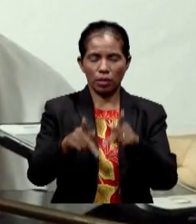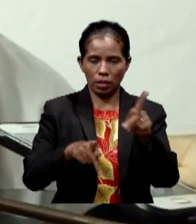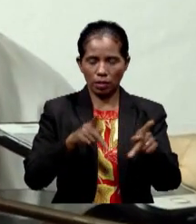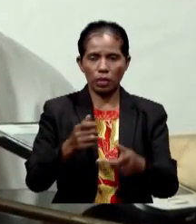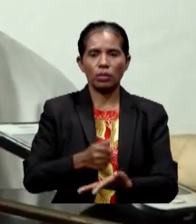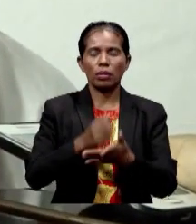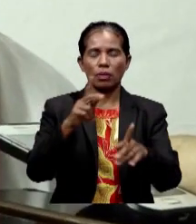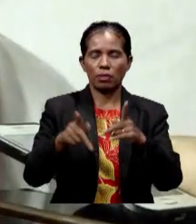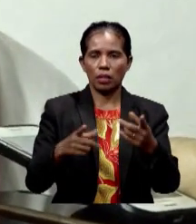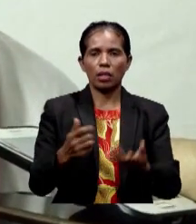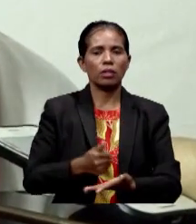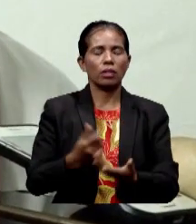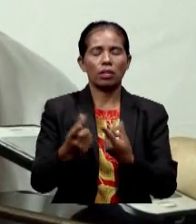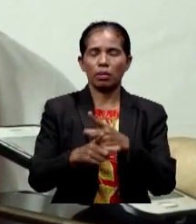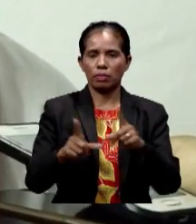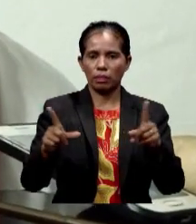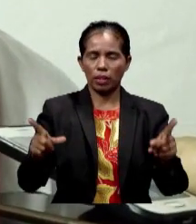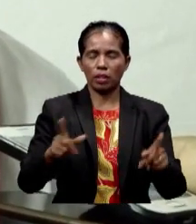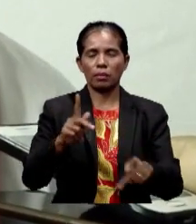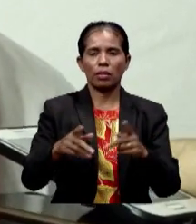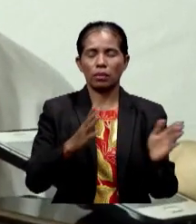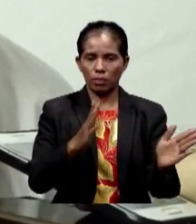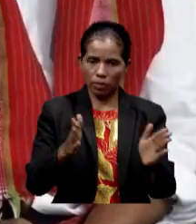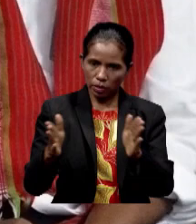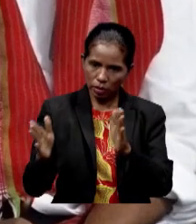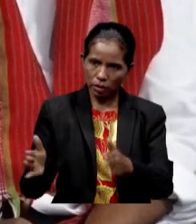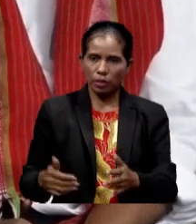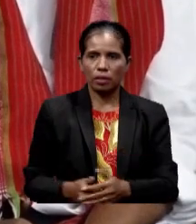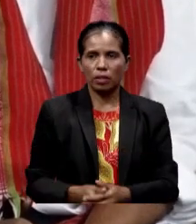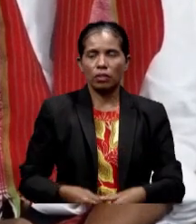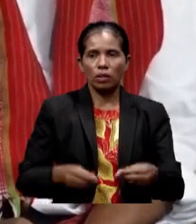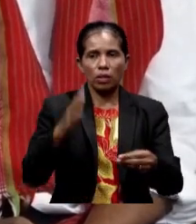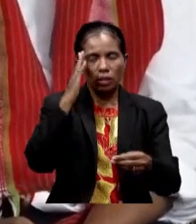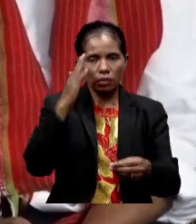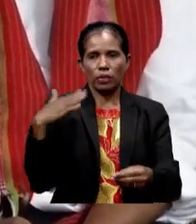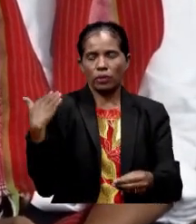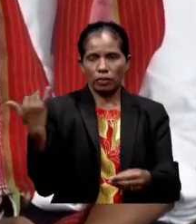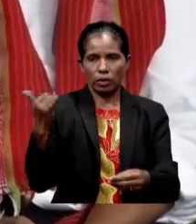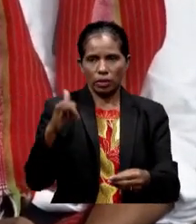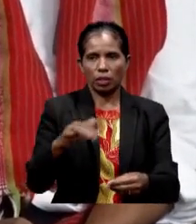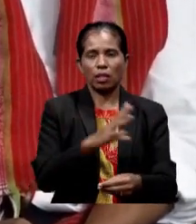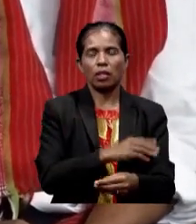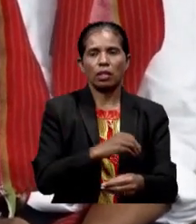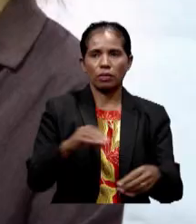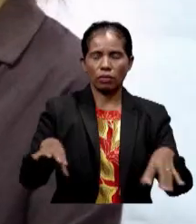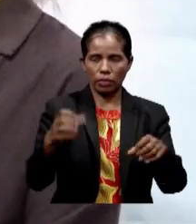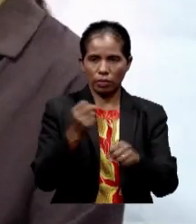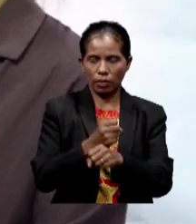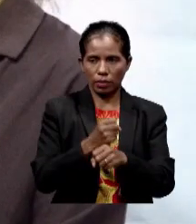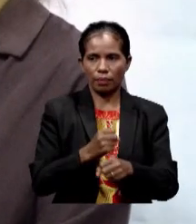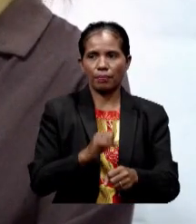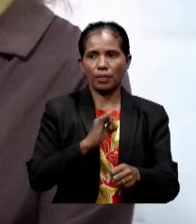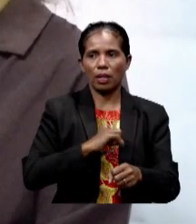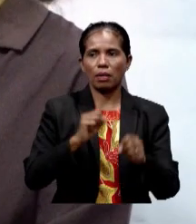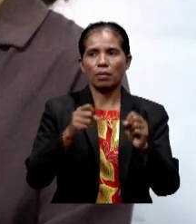se liberta povo ne se naro se processo ela ne ve ano ne inspira ba jovens ira para tu luta na parte e ao bele